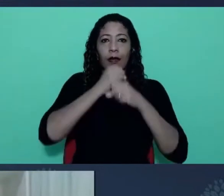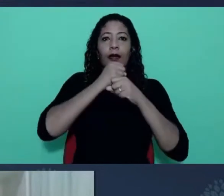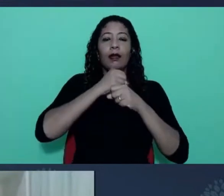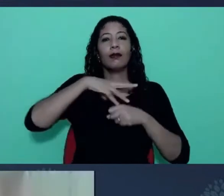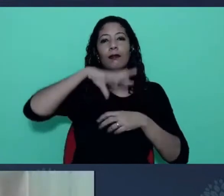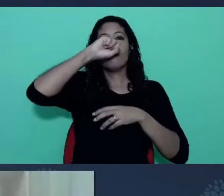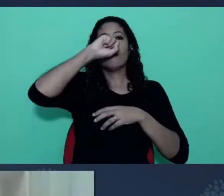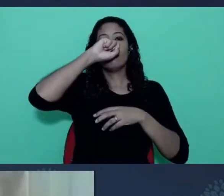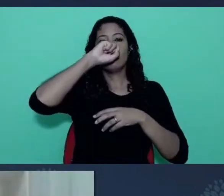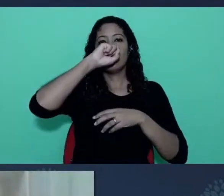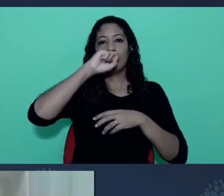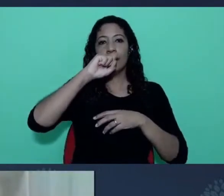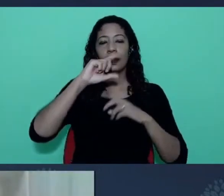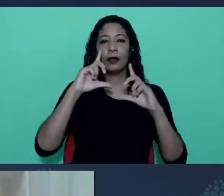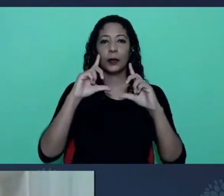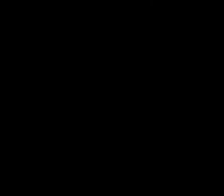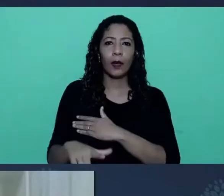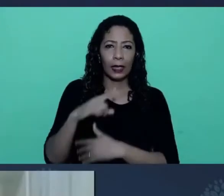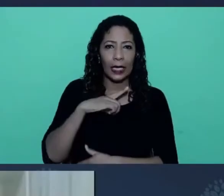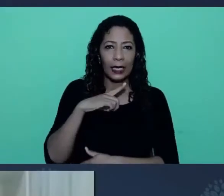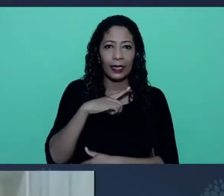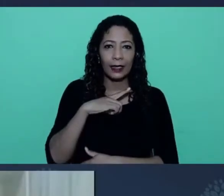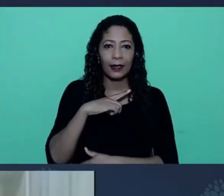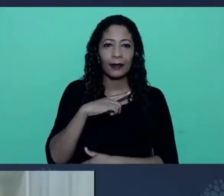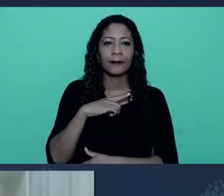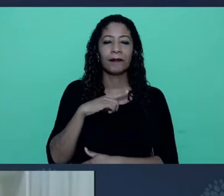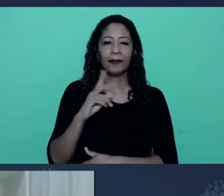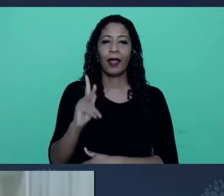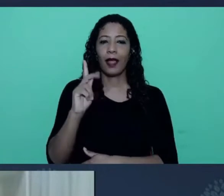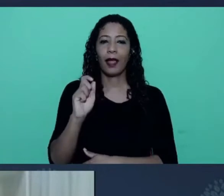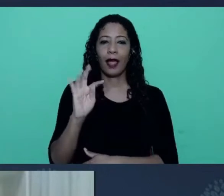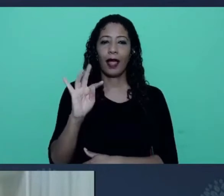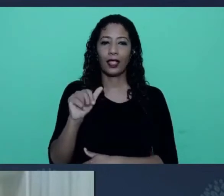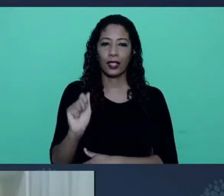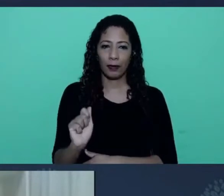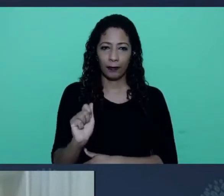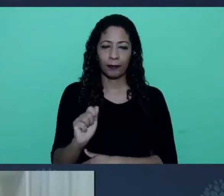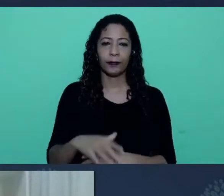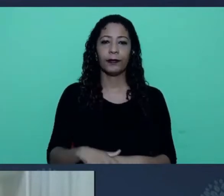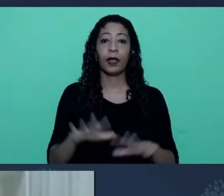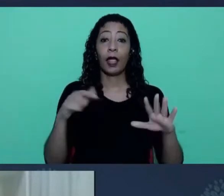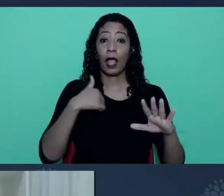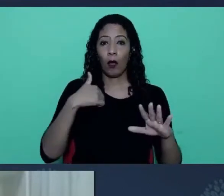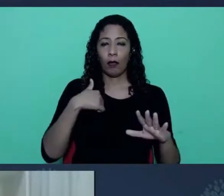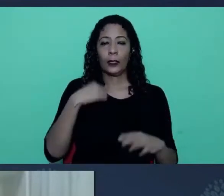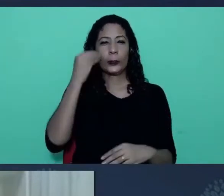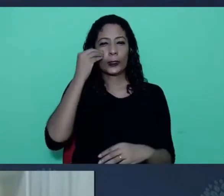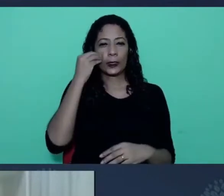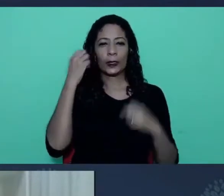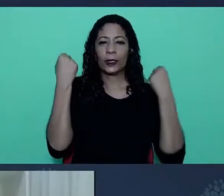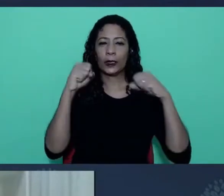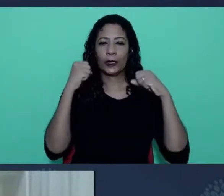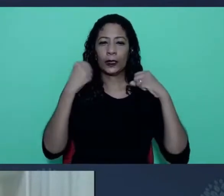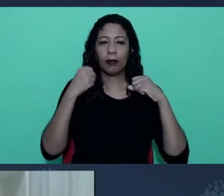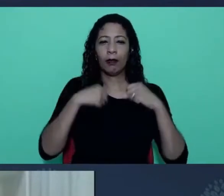e isso minimiza a chance de broncoespasmo. A Kátia, ela pergunta, quando tento fazer exercício, também fico tossindo e